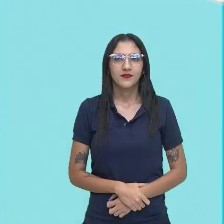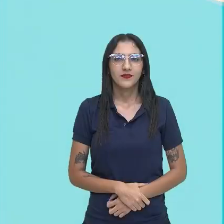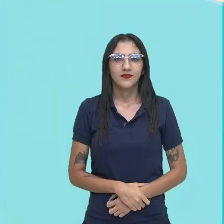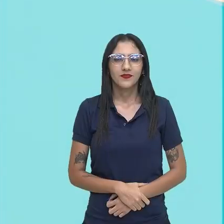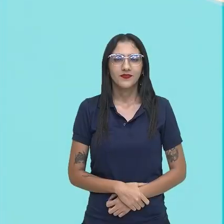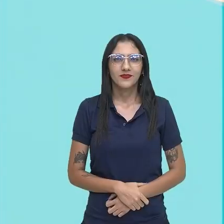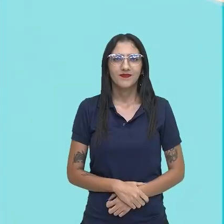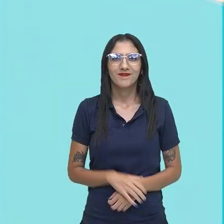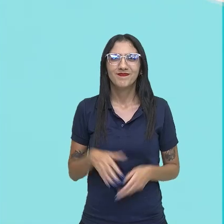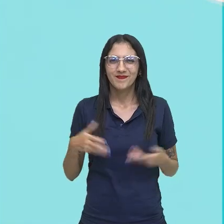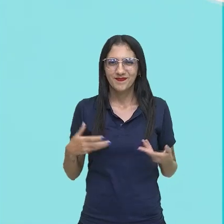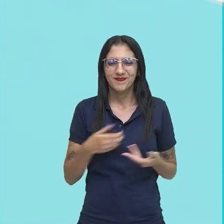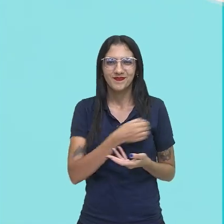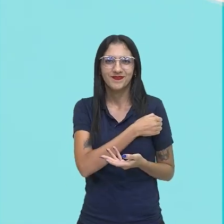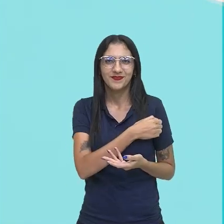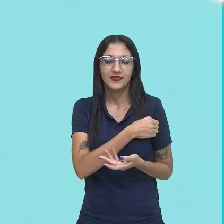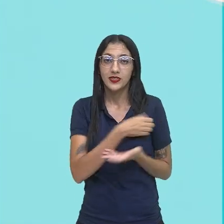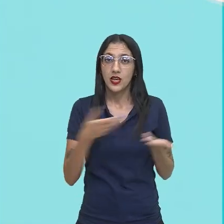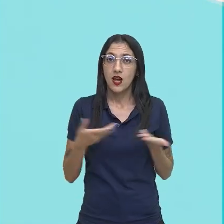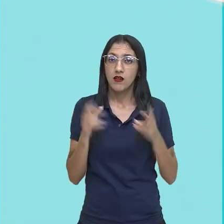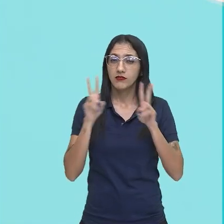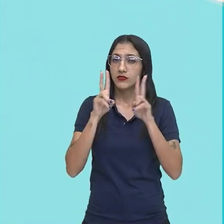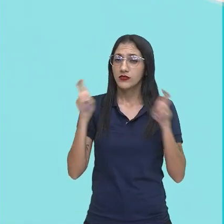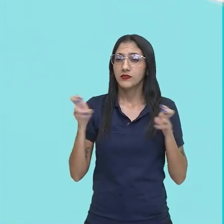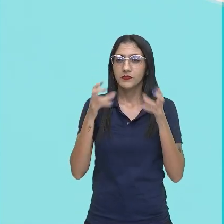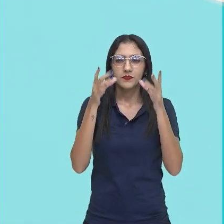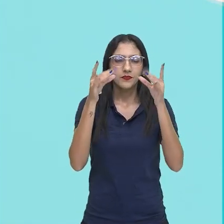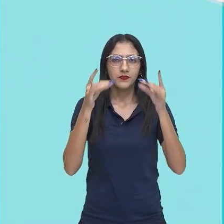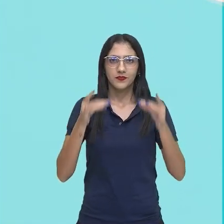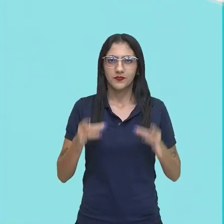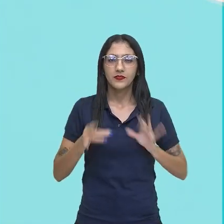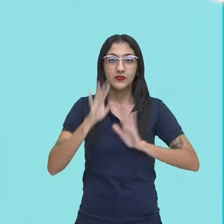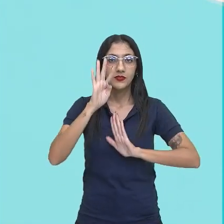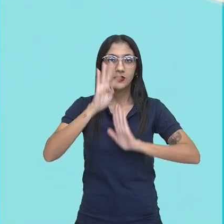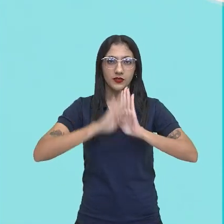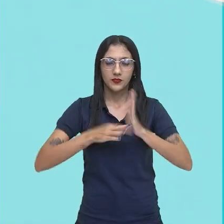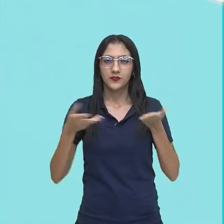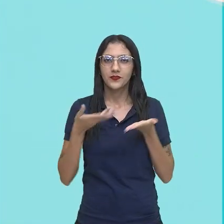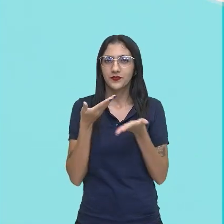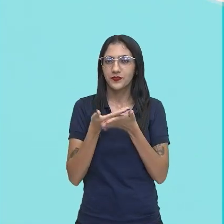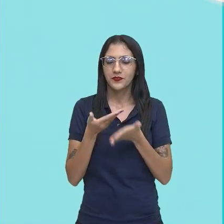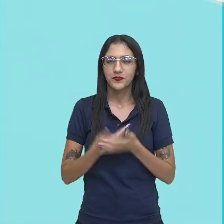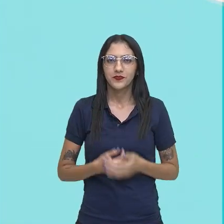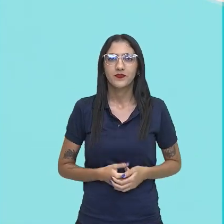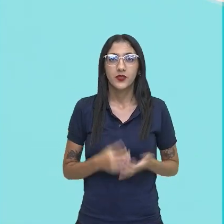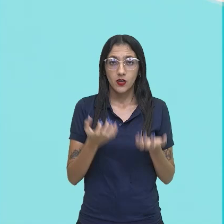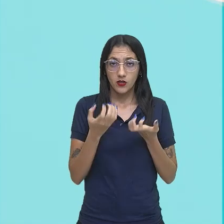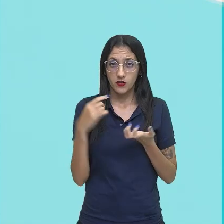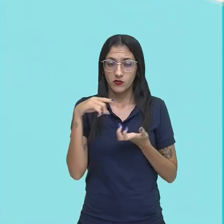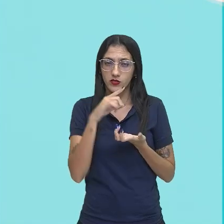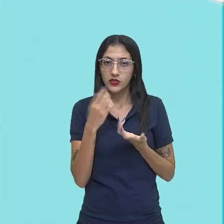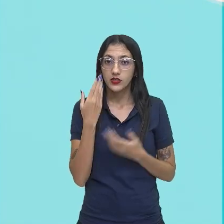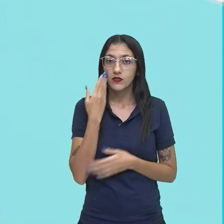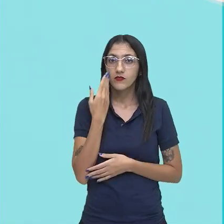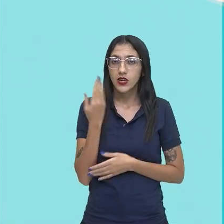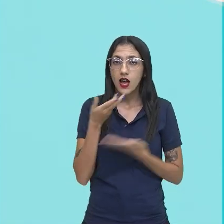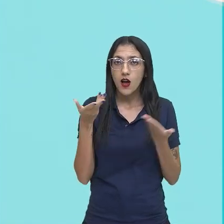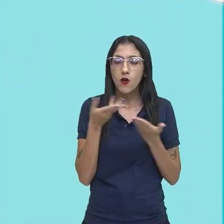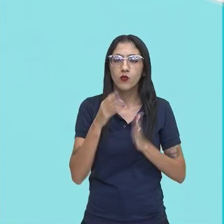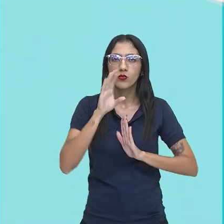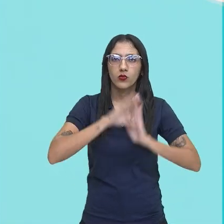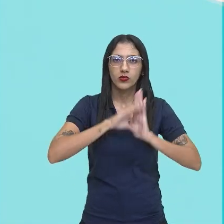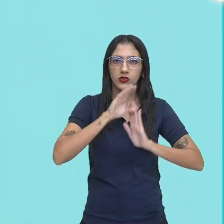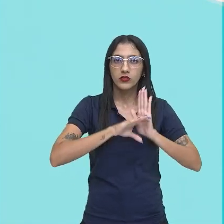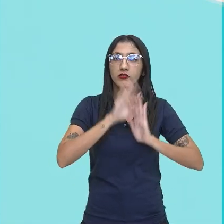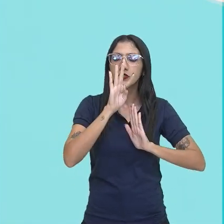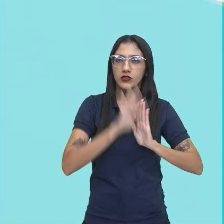Então, gente, vamos falar de texto nesta aula. Eu quero que vocês acompanhem comigo o conceito de